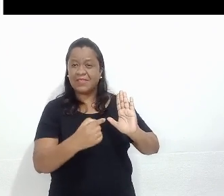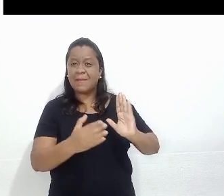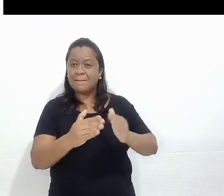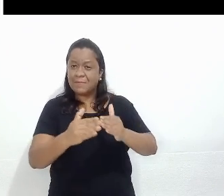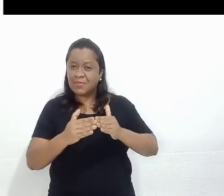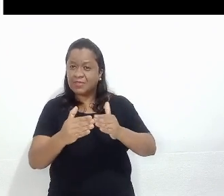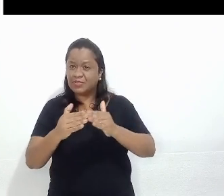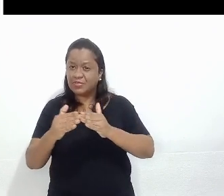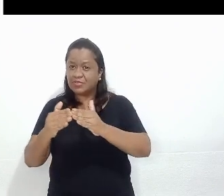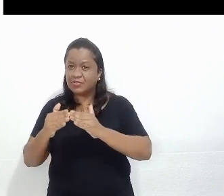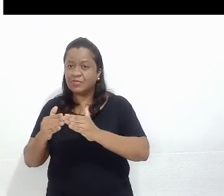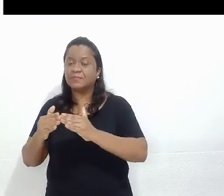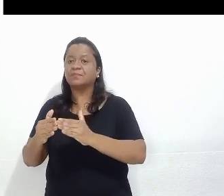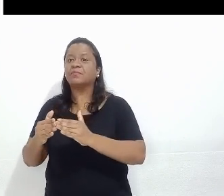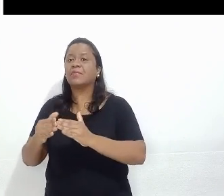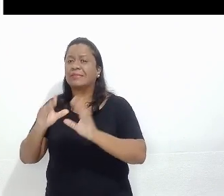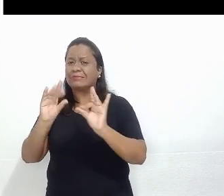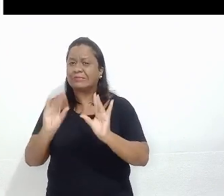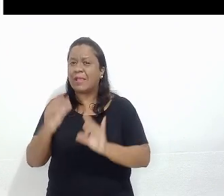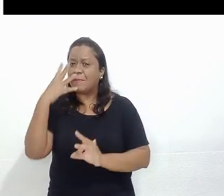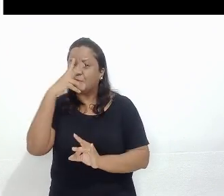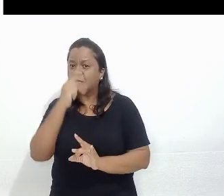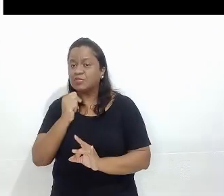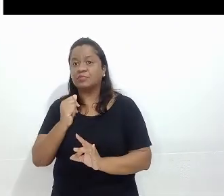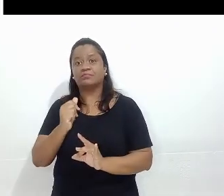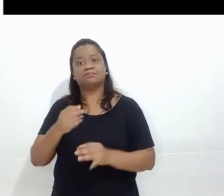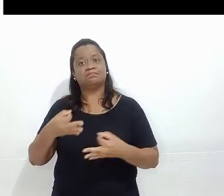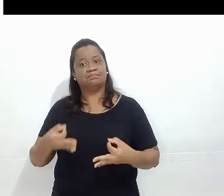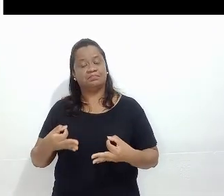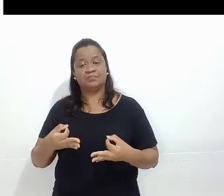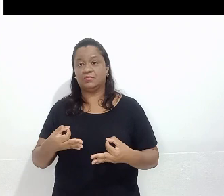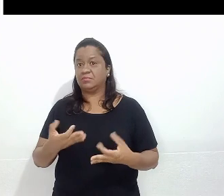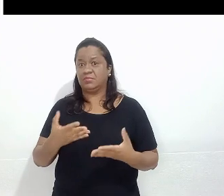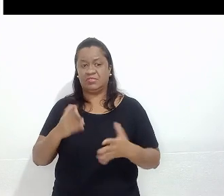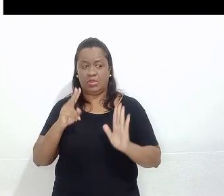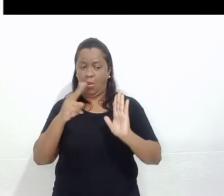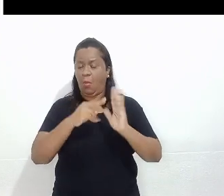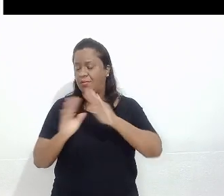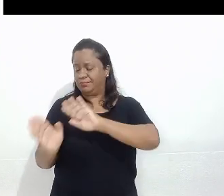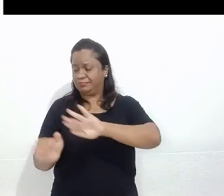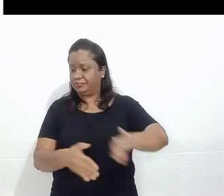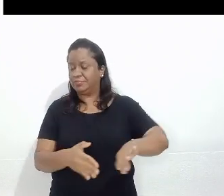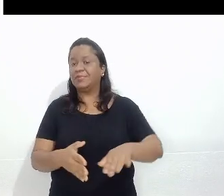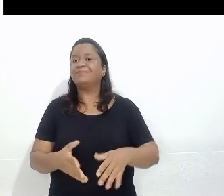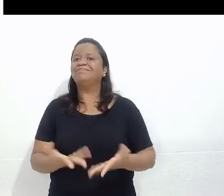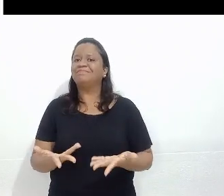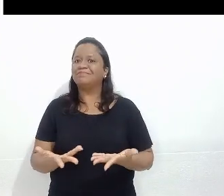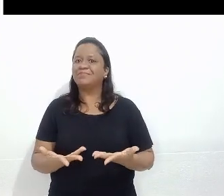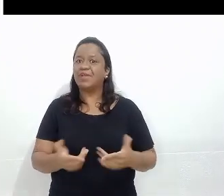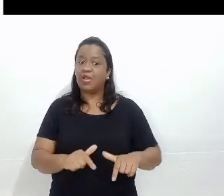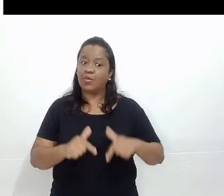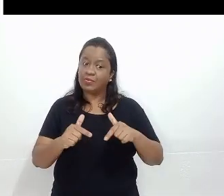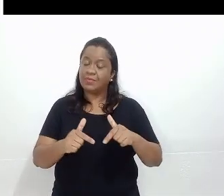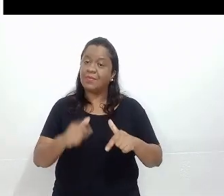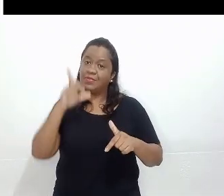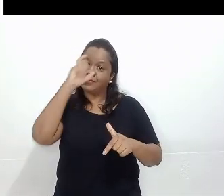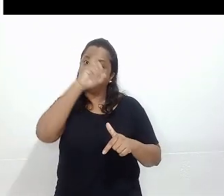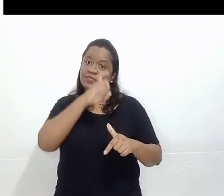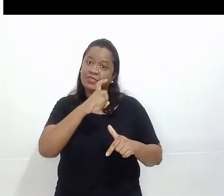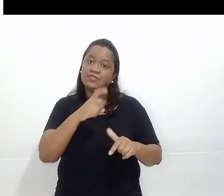bem bonitinho. Mas é isso também, não é uma coisa impossível, né? Não é uma tarefa impossível, está lá para a gente conseguir